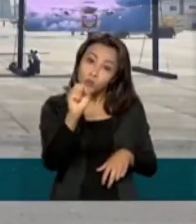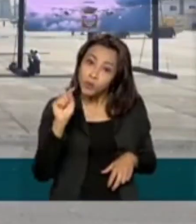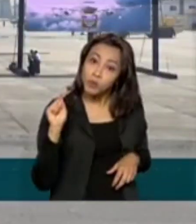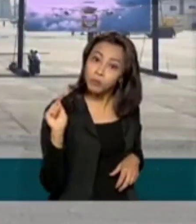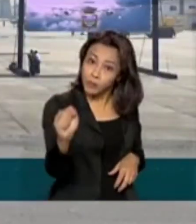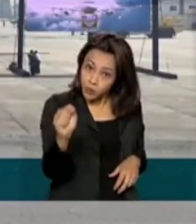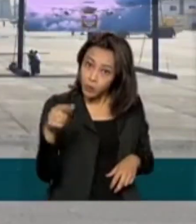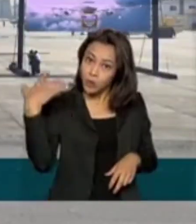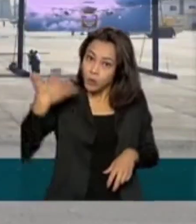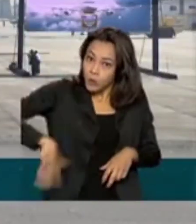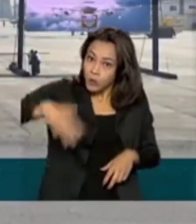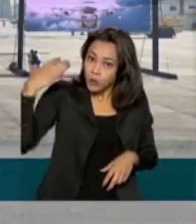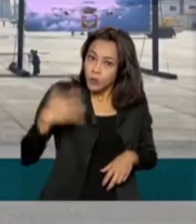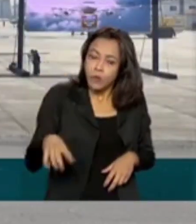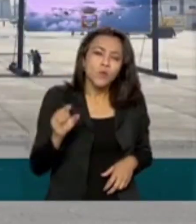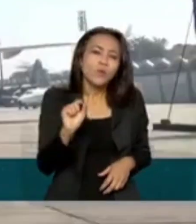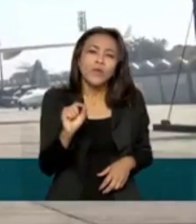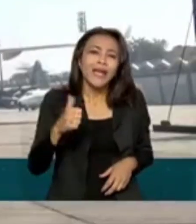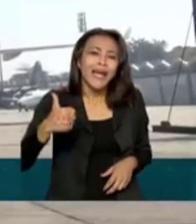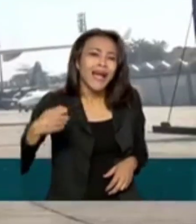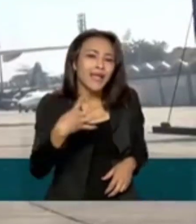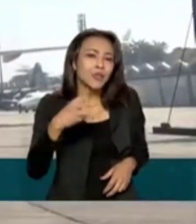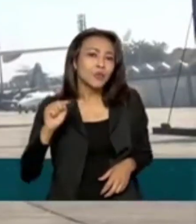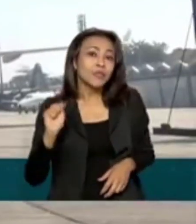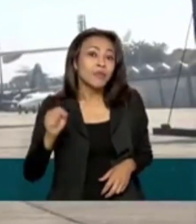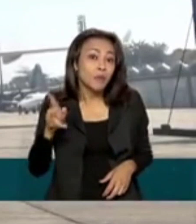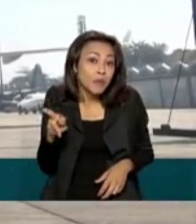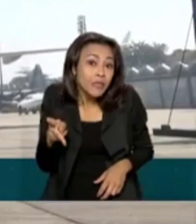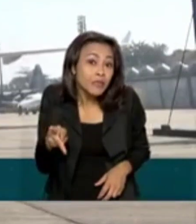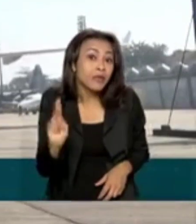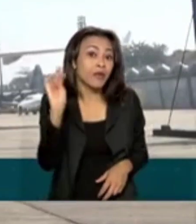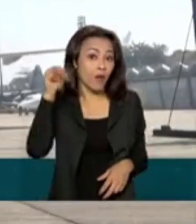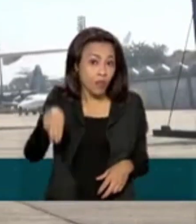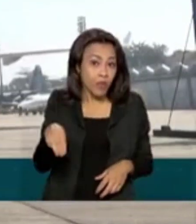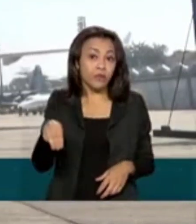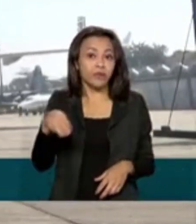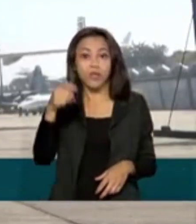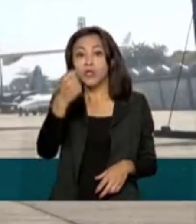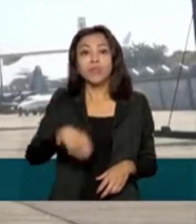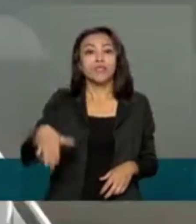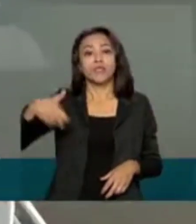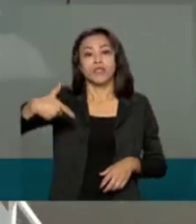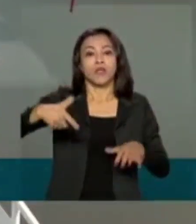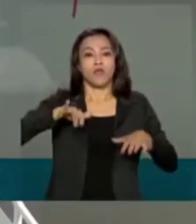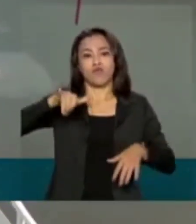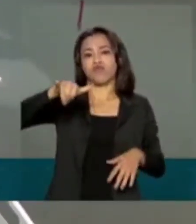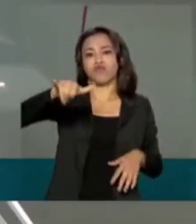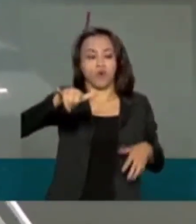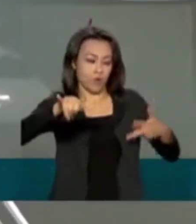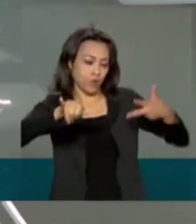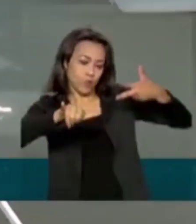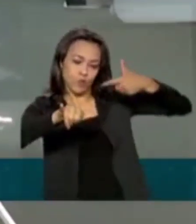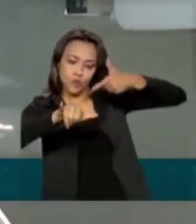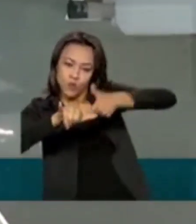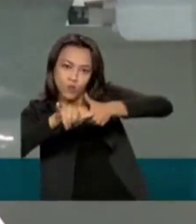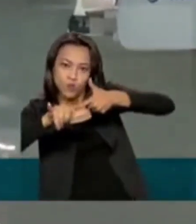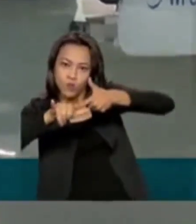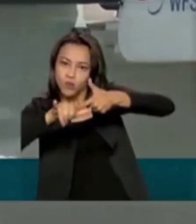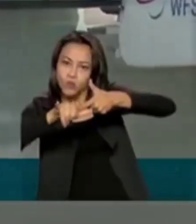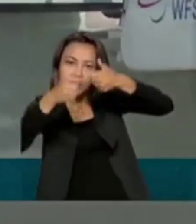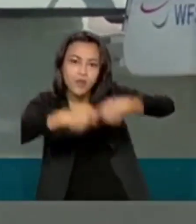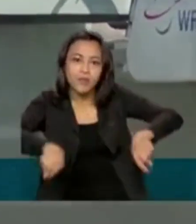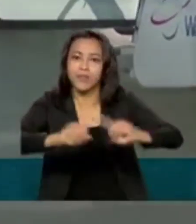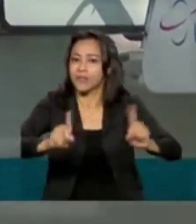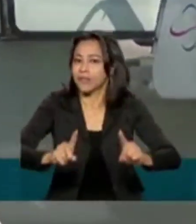que equivale a quase 14.000 quilômetros, sem precisar abastecer. A chegada desses jatos vai suprir